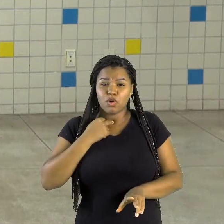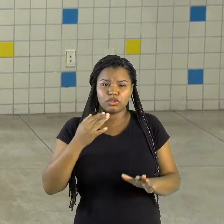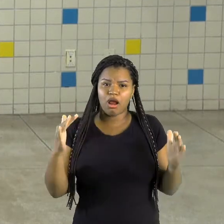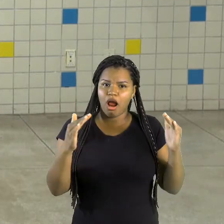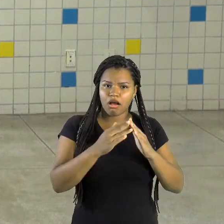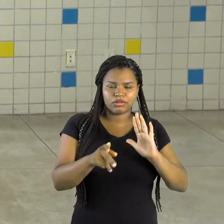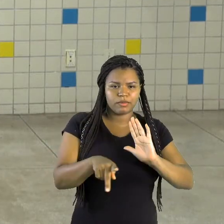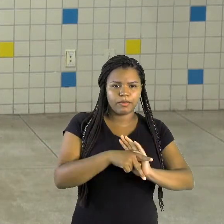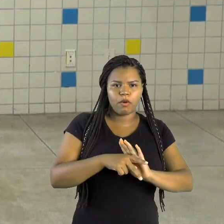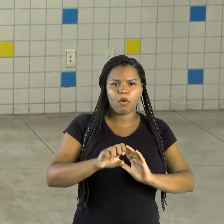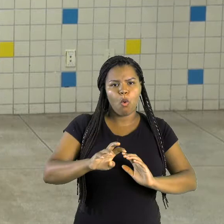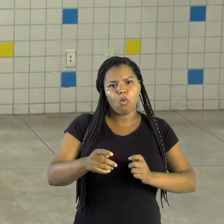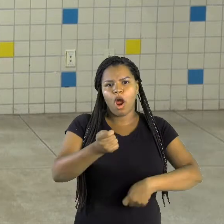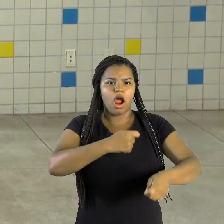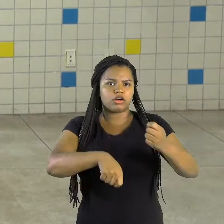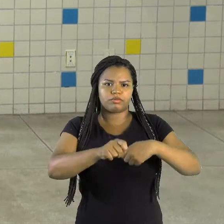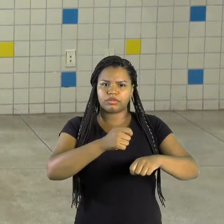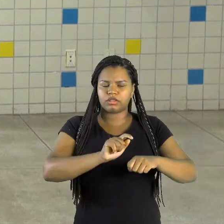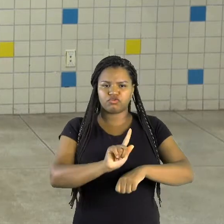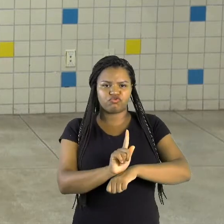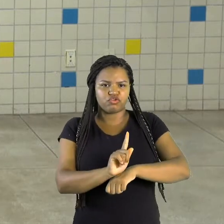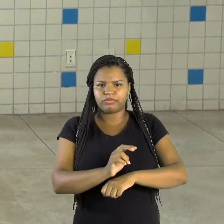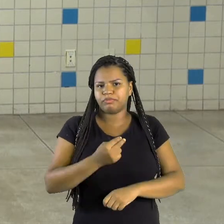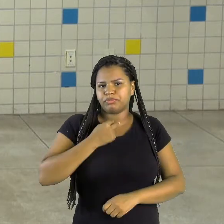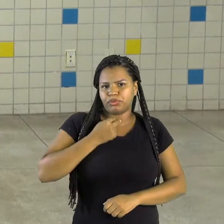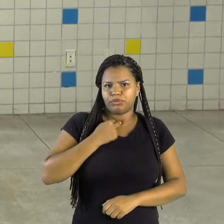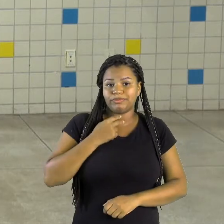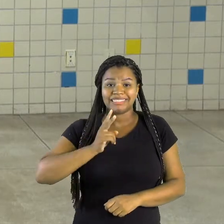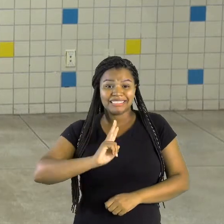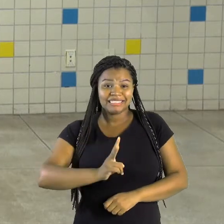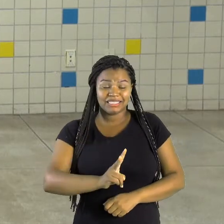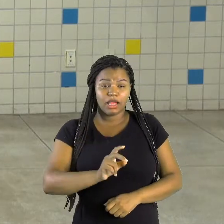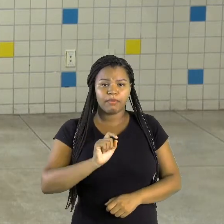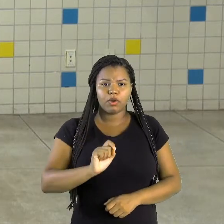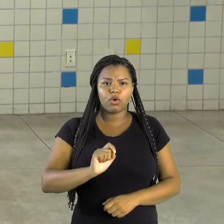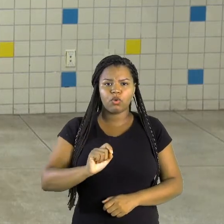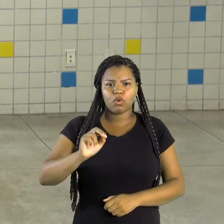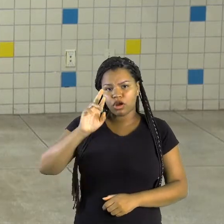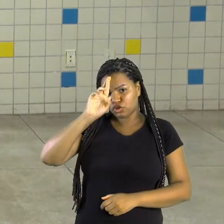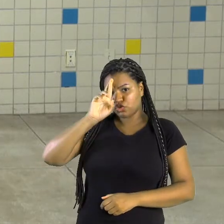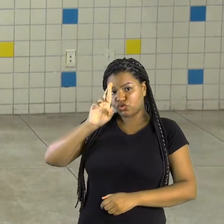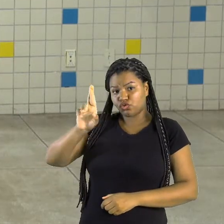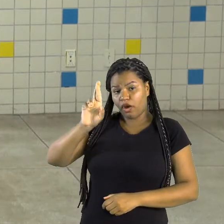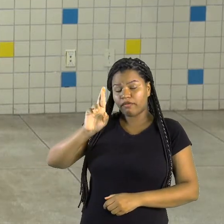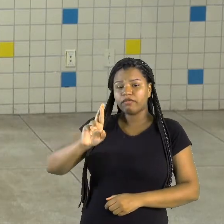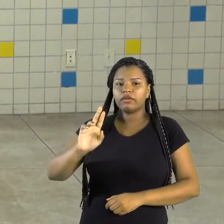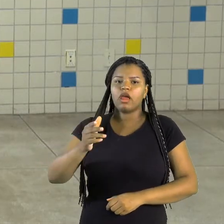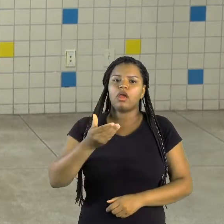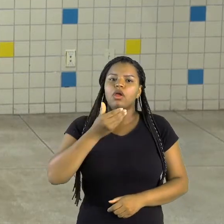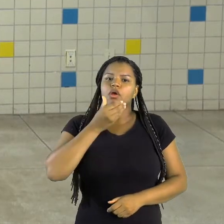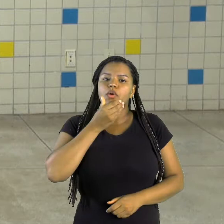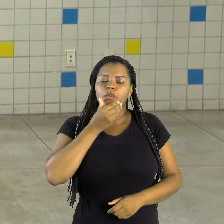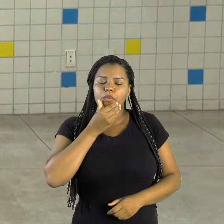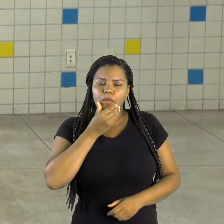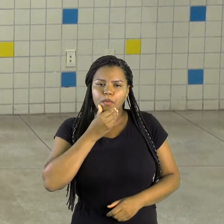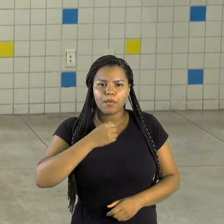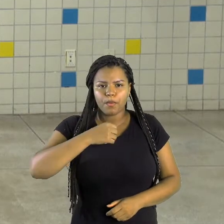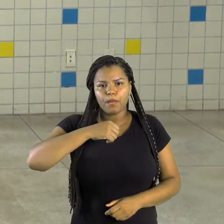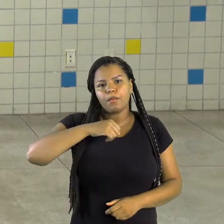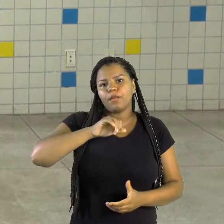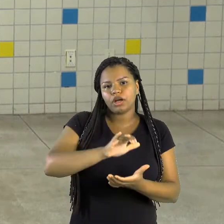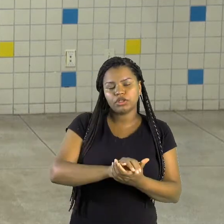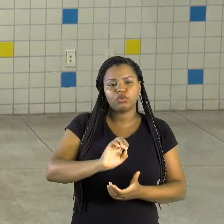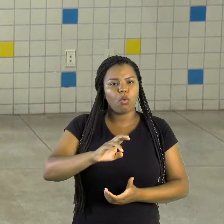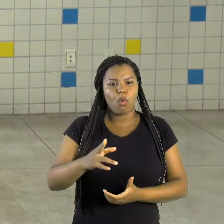negócio, sendo sempre tutelada pelos maridos ou por seus parentes masculinos mais próximos. As